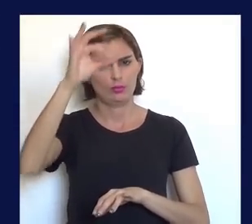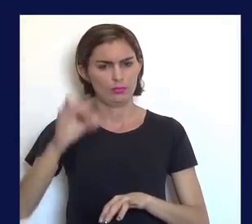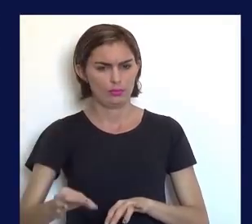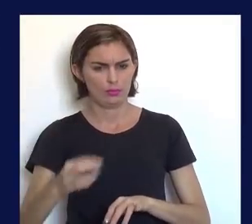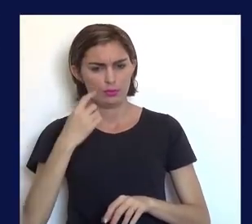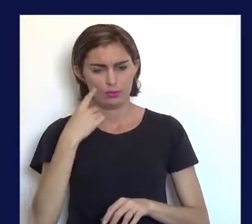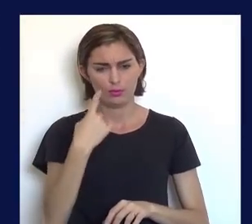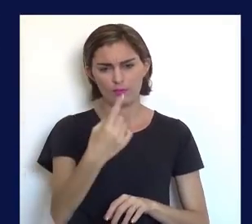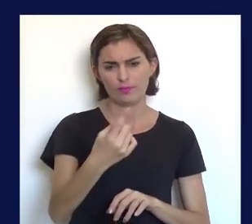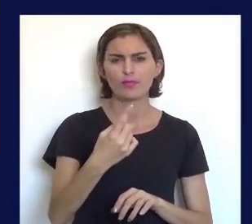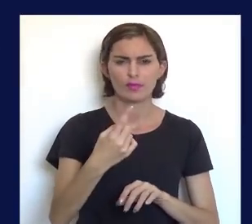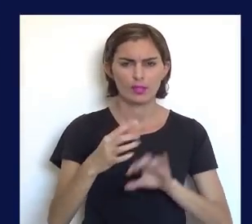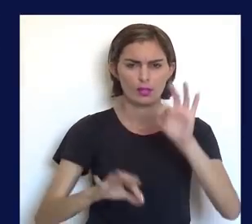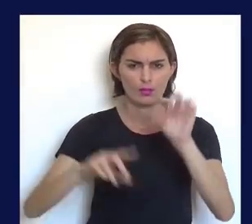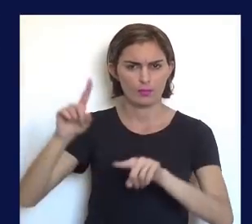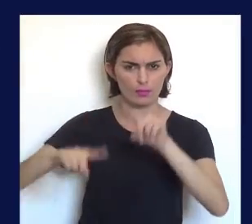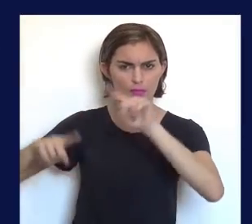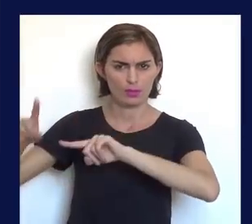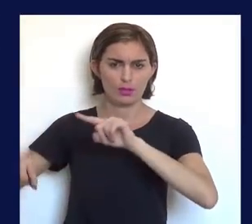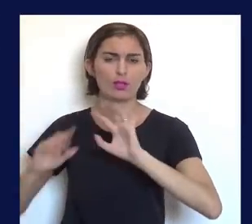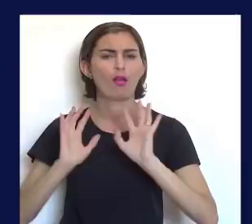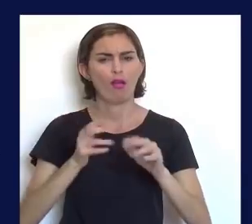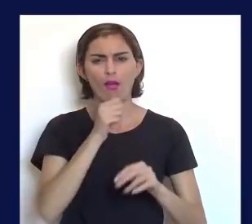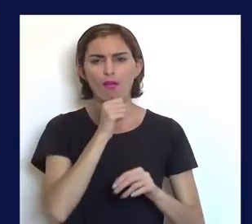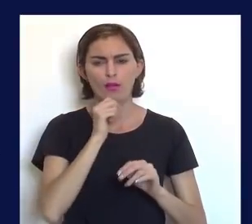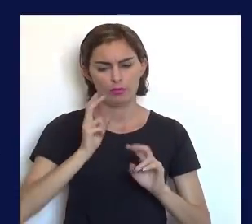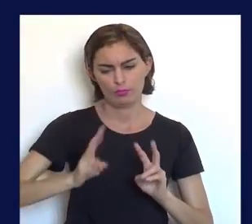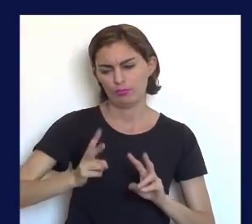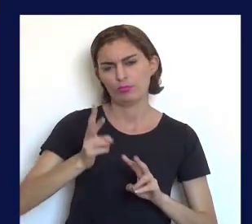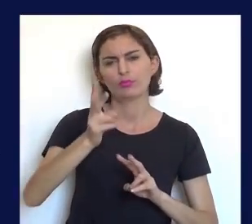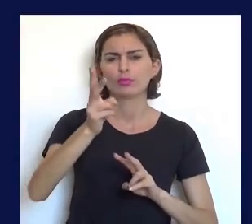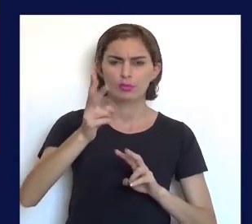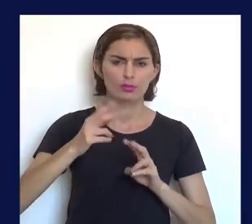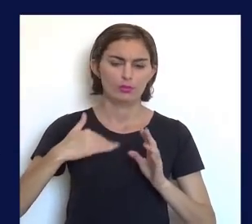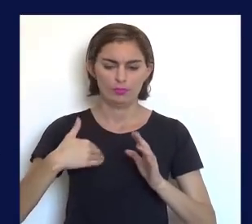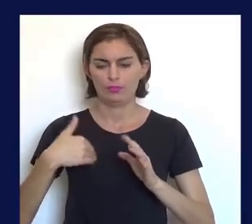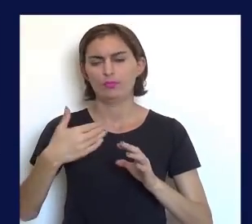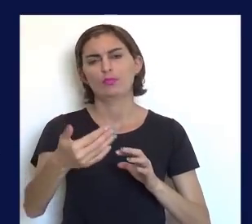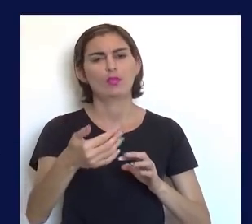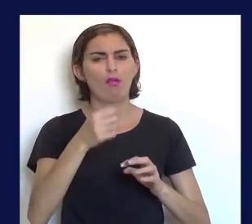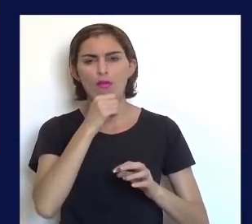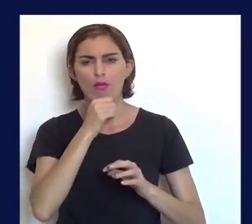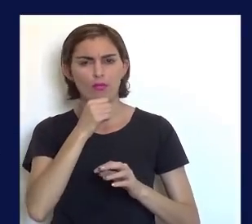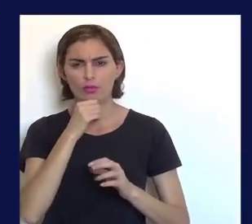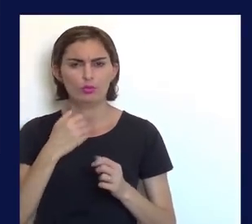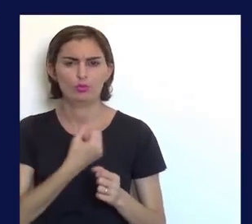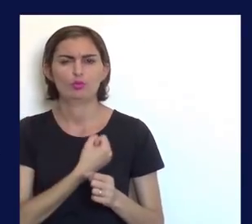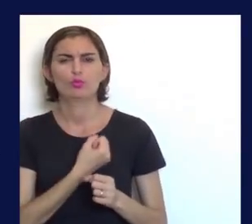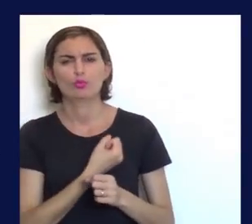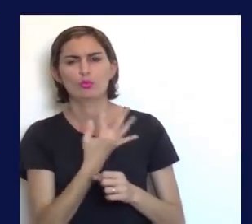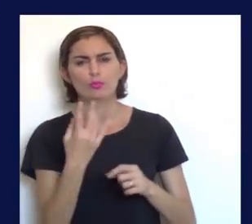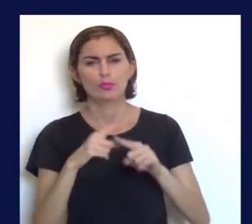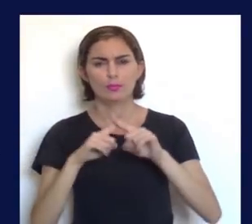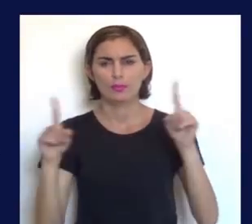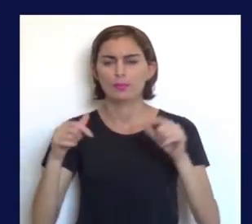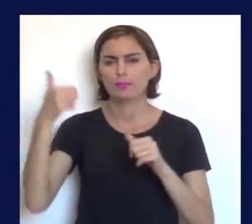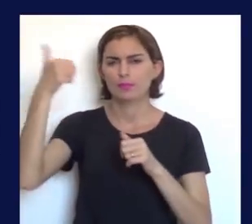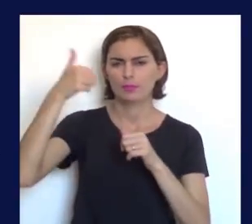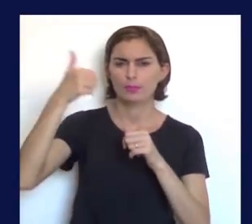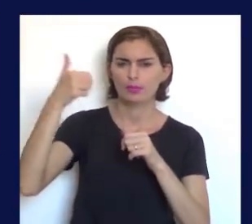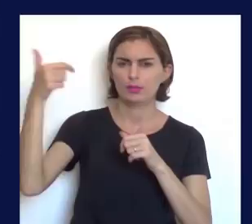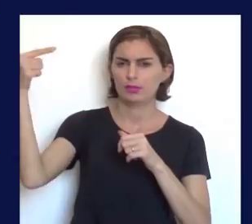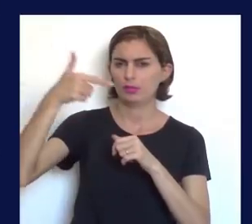4%. Esses percentuais ainda continuam nessa sequência, não com os mesmos números, mas em